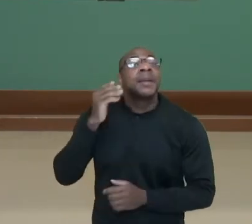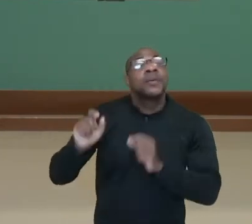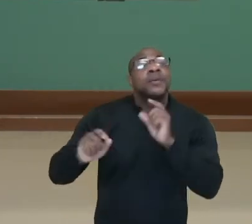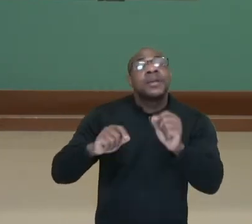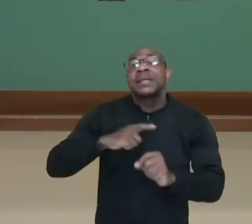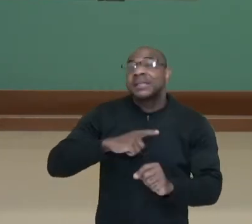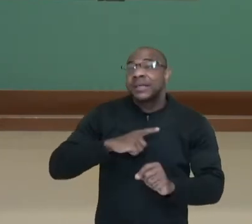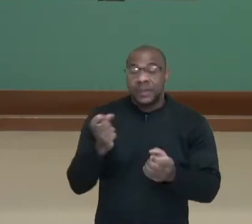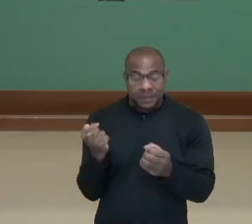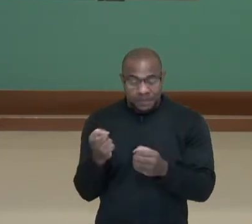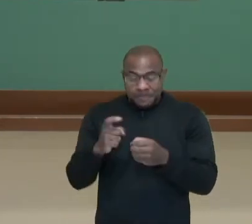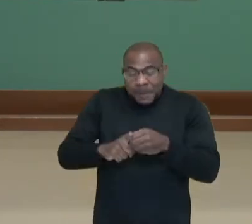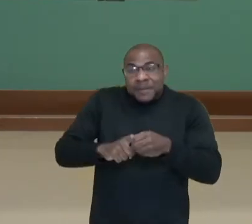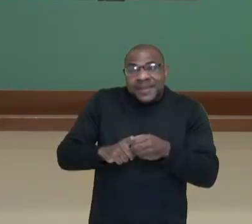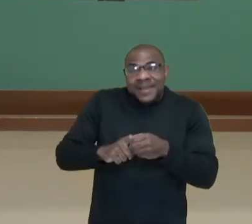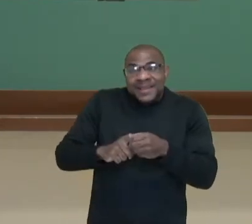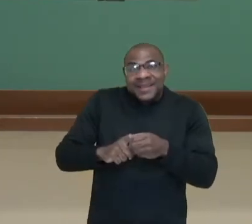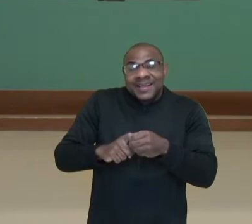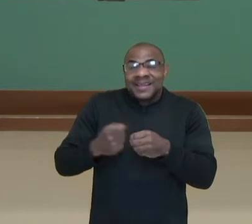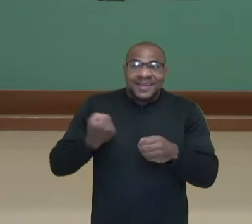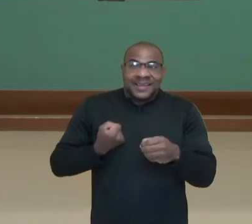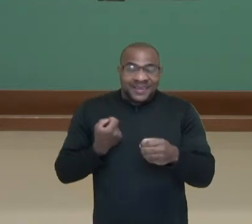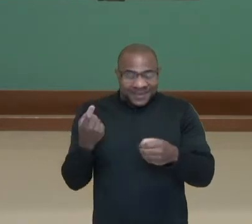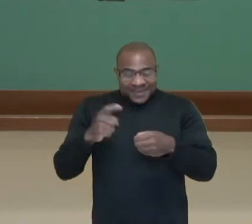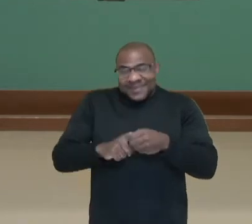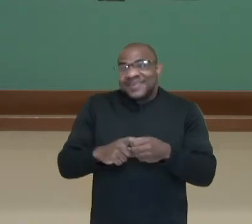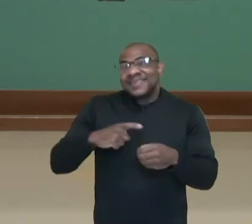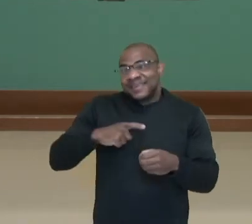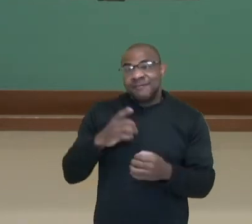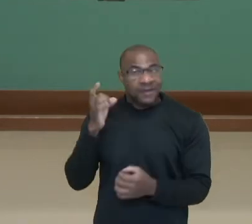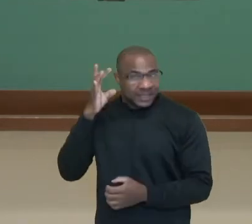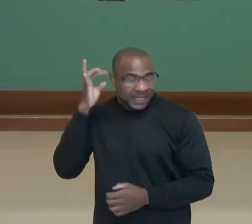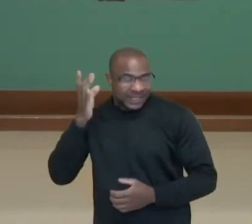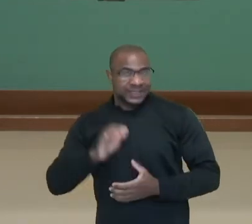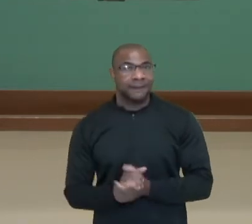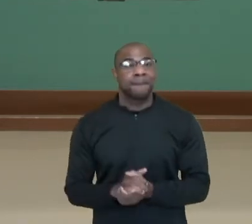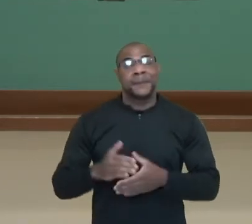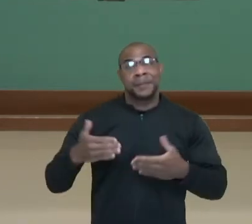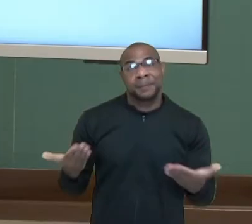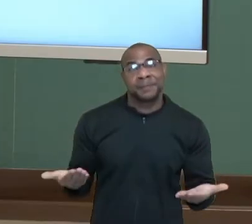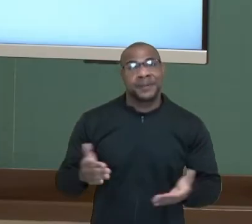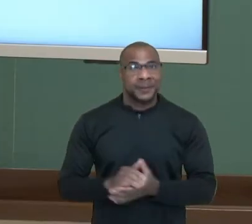uma dependência entre as grandezas envolvidas. Já facilita bastante. Vamos corrigir.